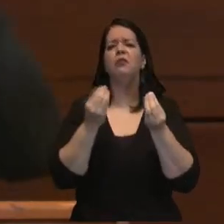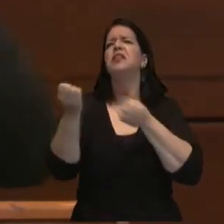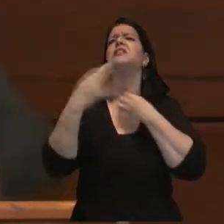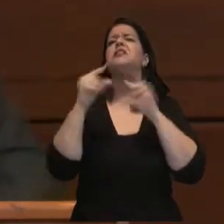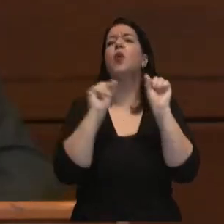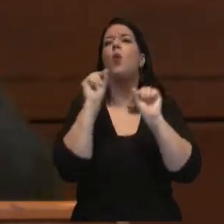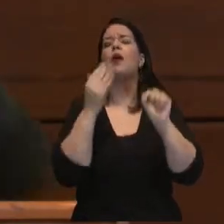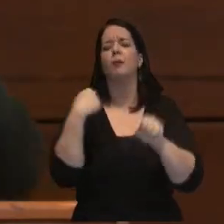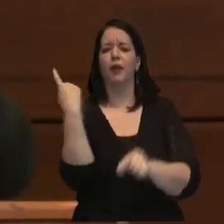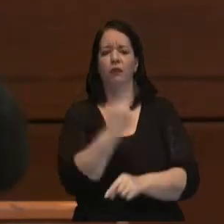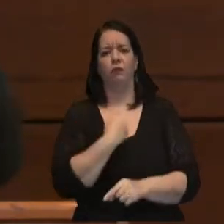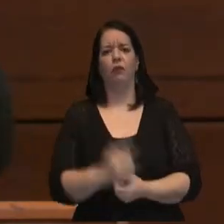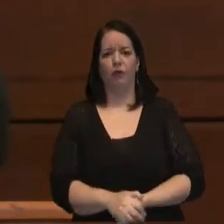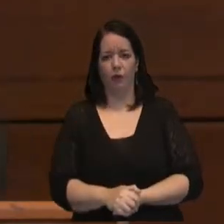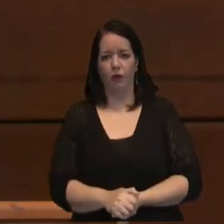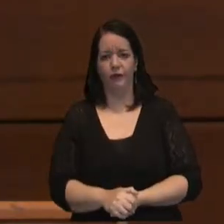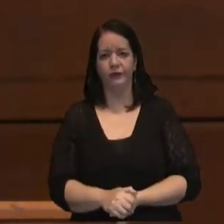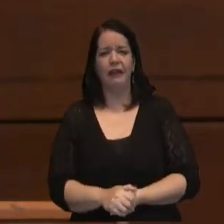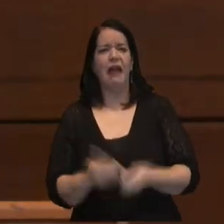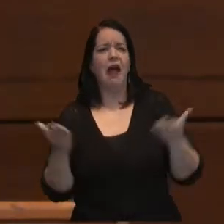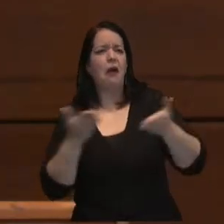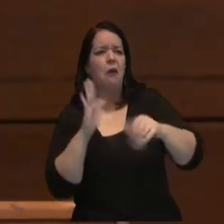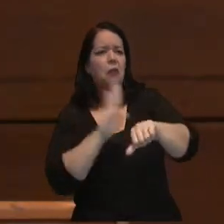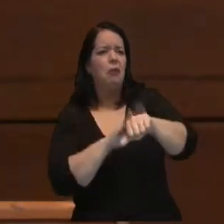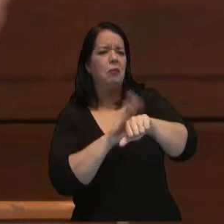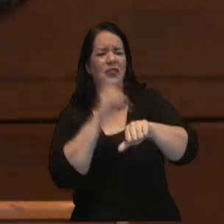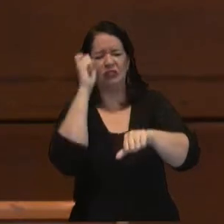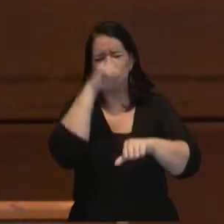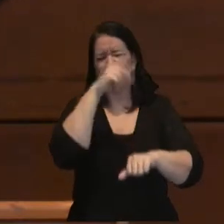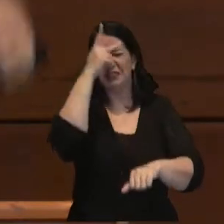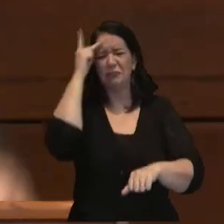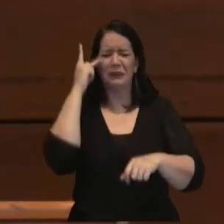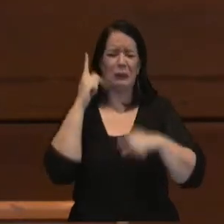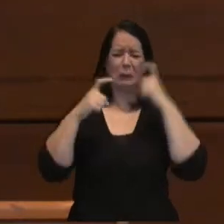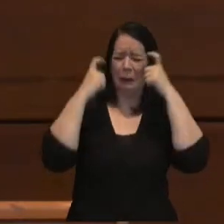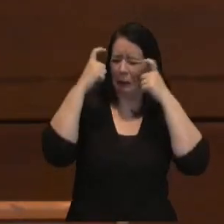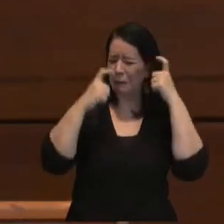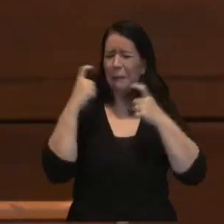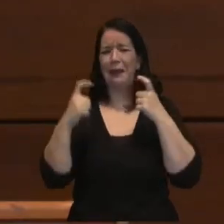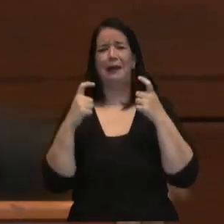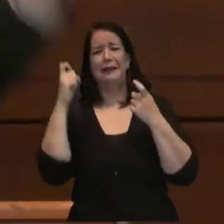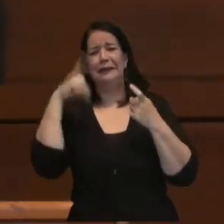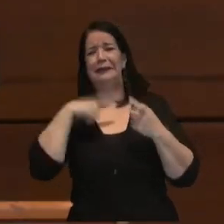de insegurança, qual a relevância disto para nós hoje, de uma passagem que